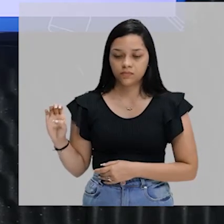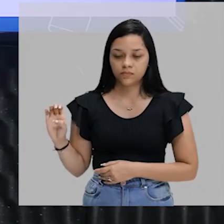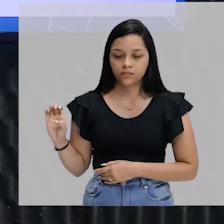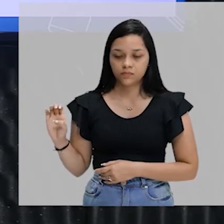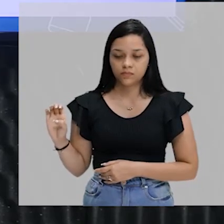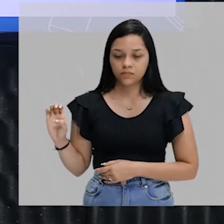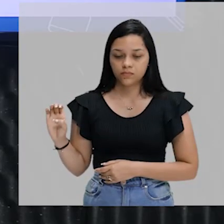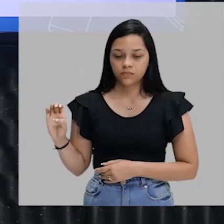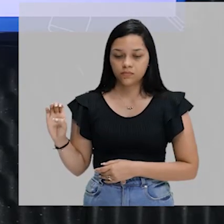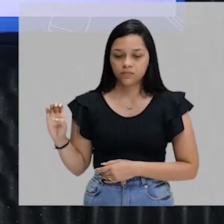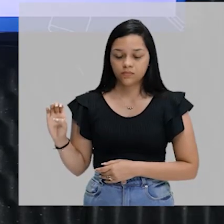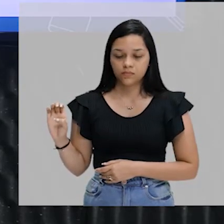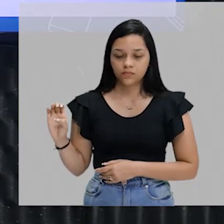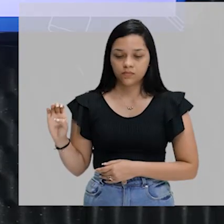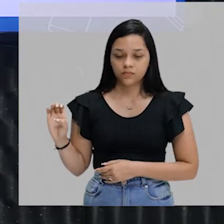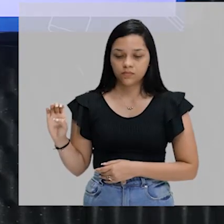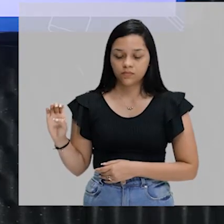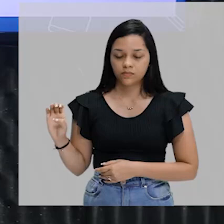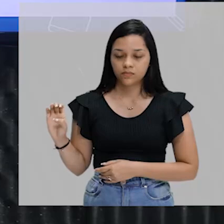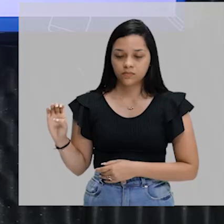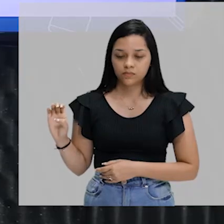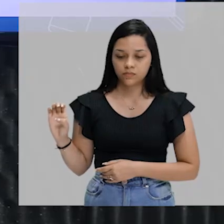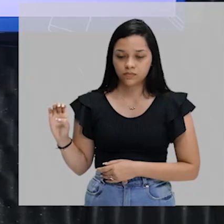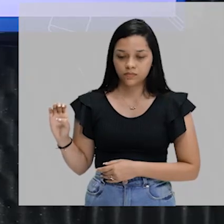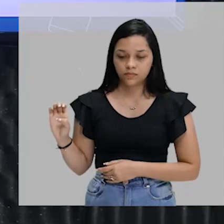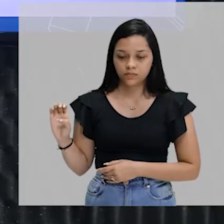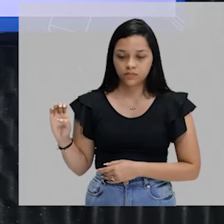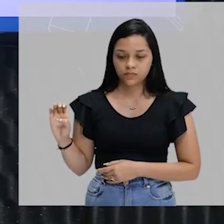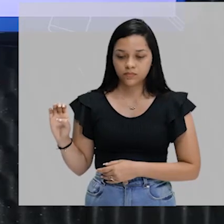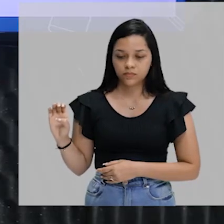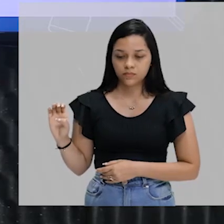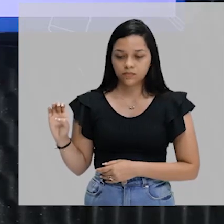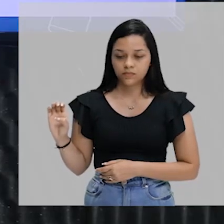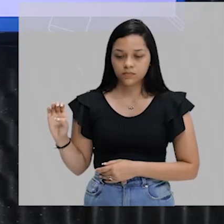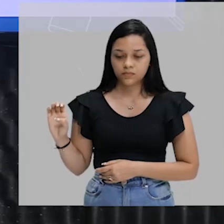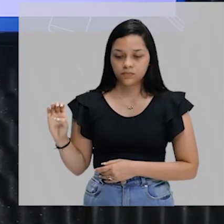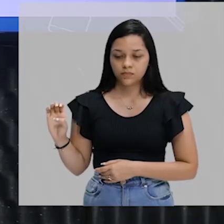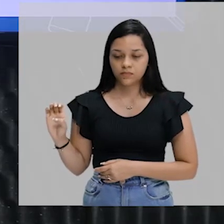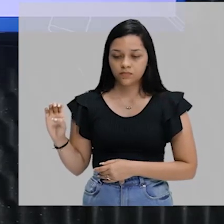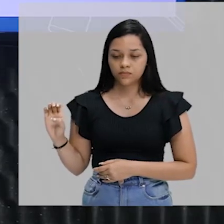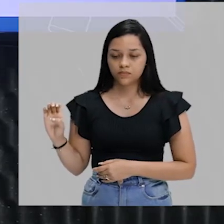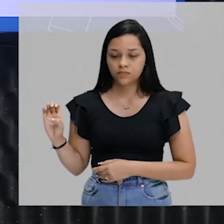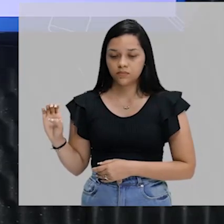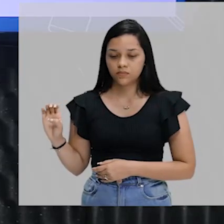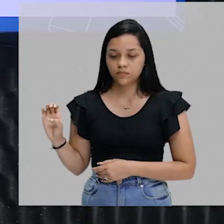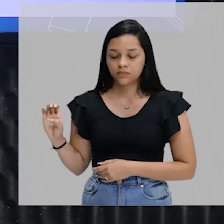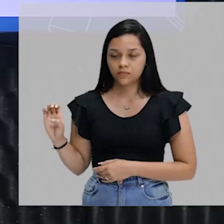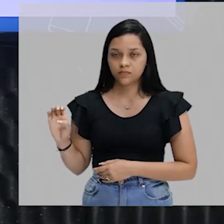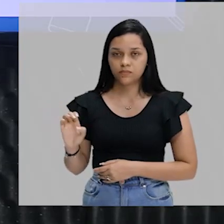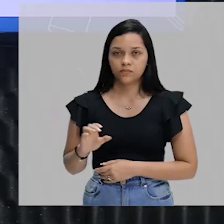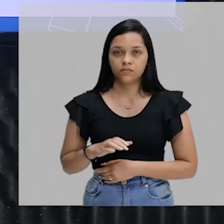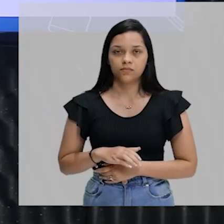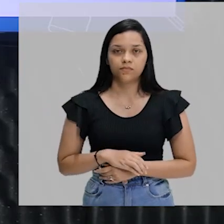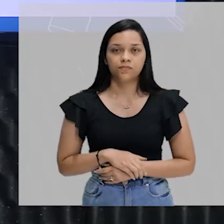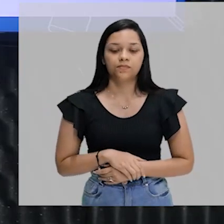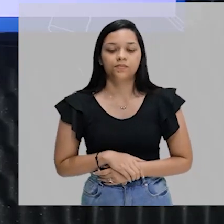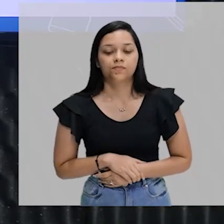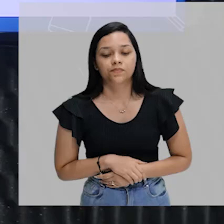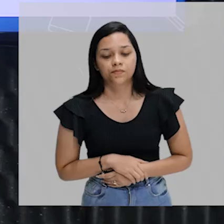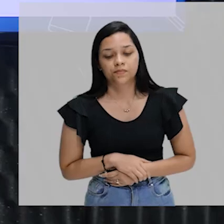Mycoplasma capricolo de expressar suas proteínas na bactéria sintética e estas serem usadas na